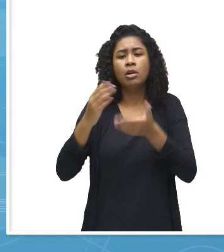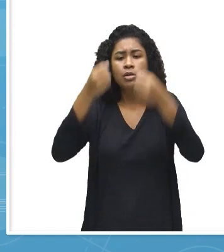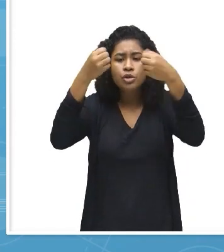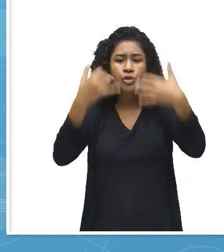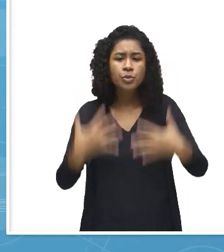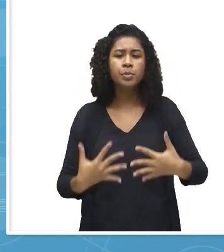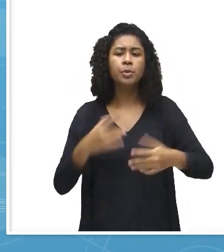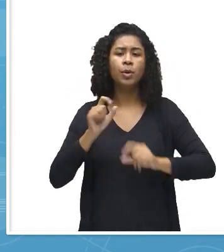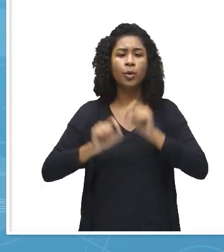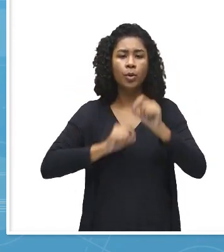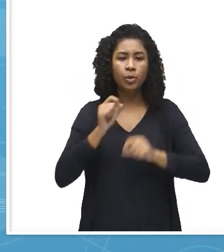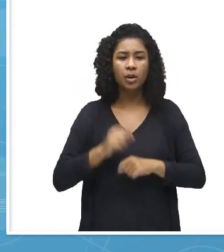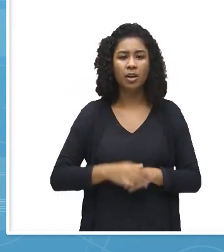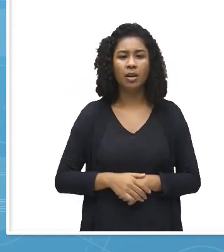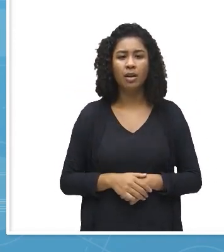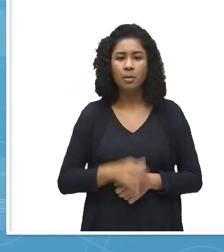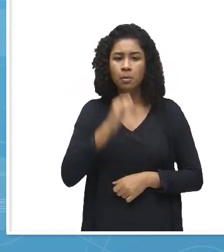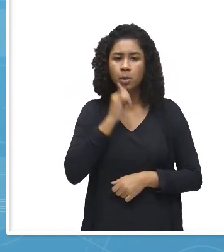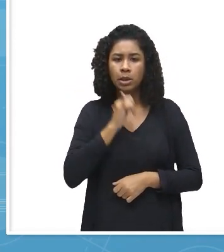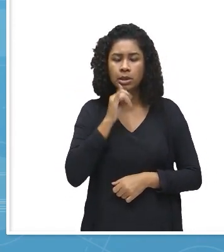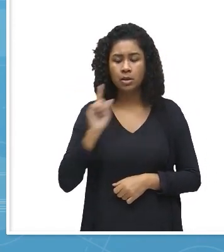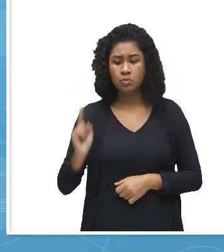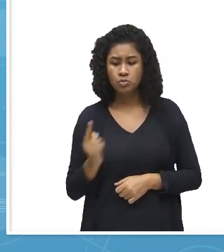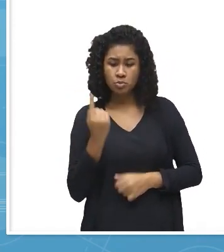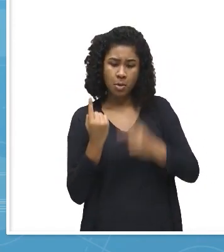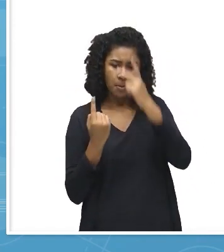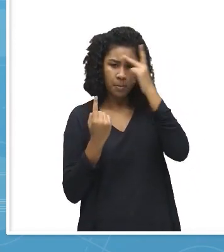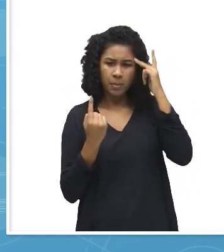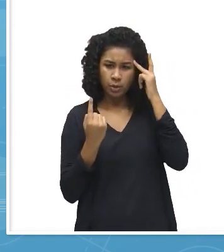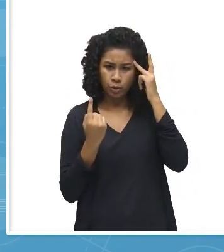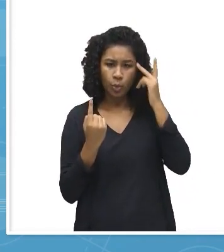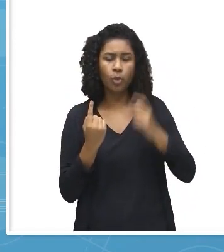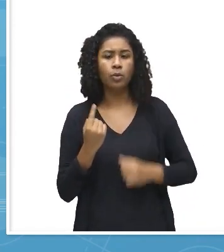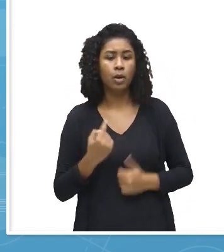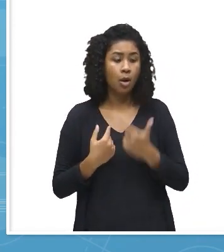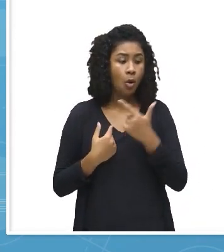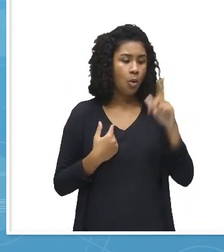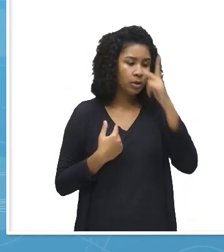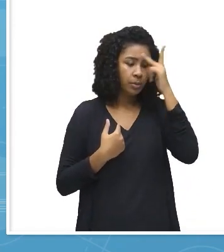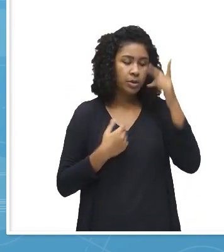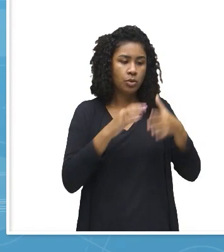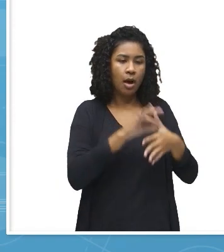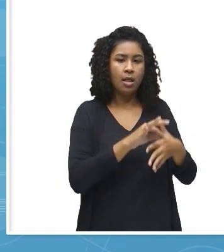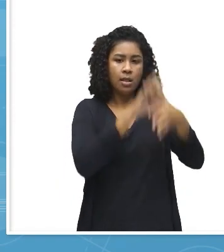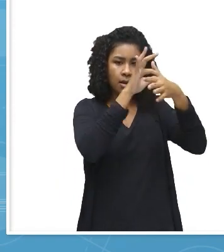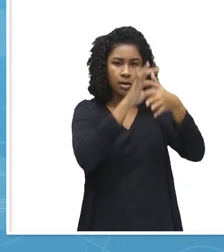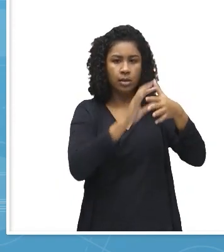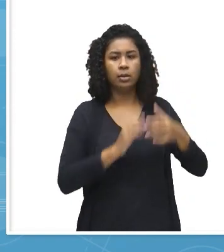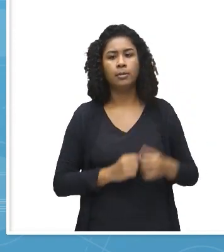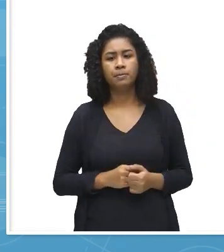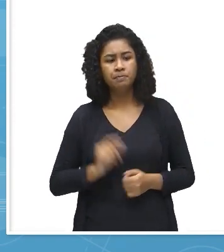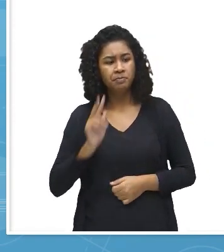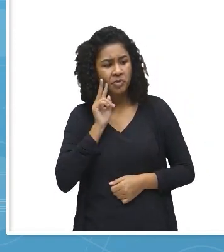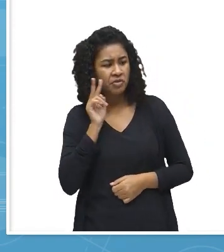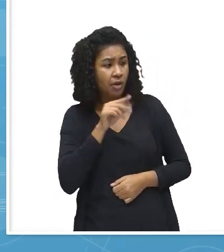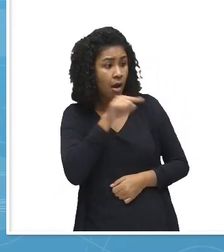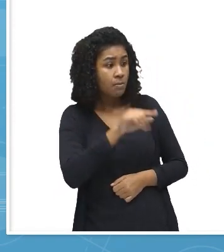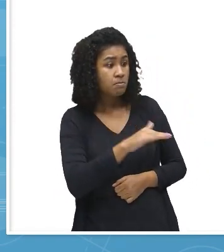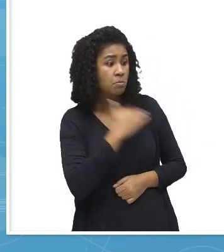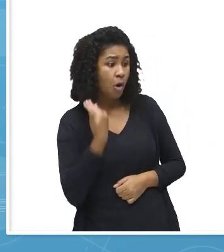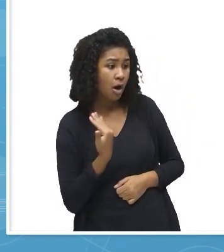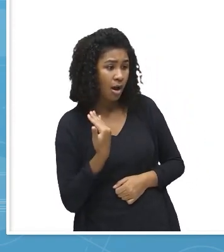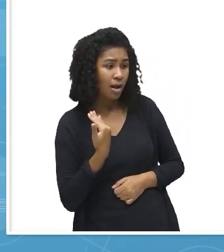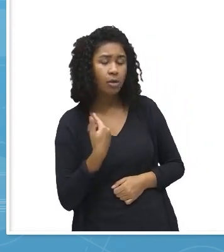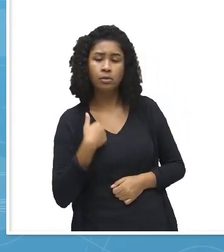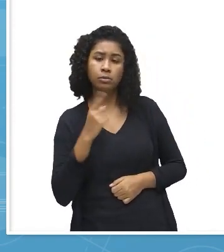era muito feio um soldado deixar o seu líder ali, o líder das suas tropas, morrer e não morrer no lugar dele. né?